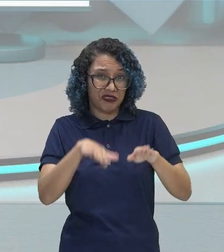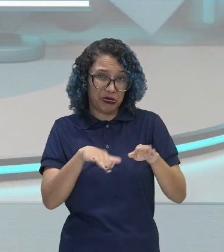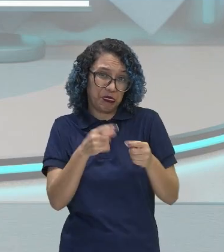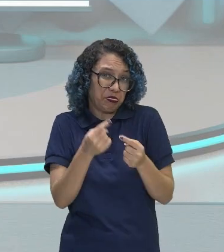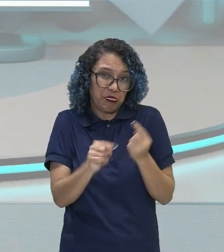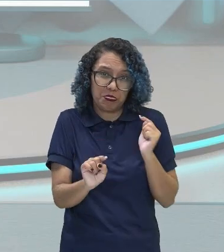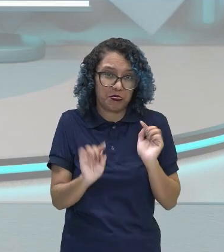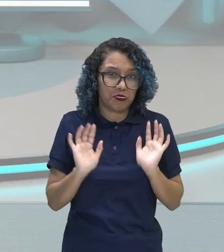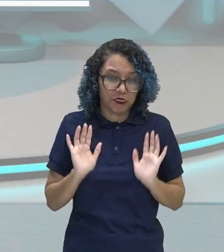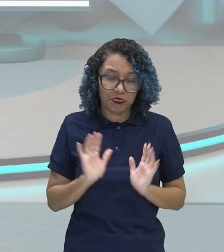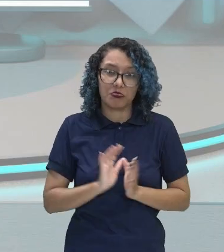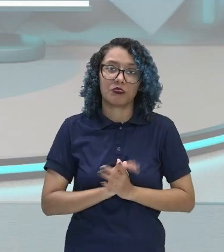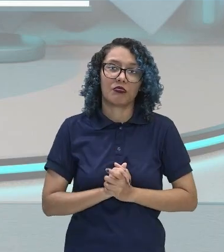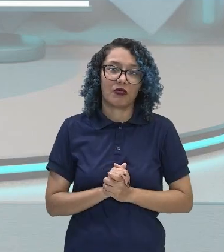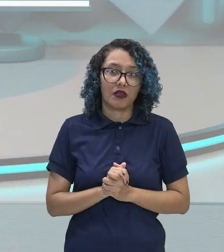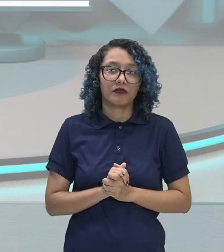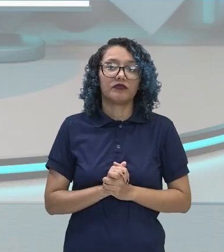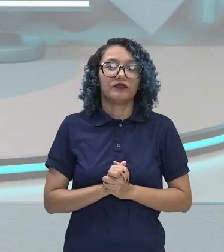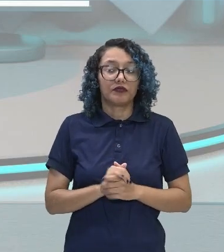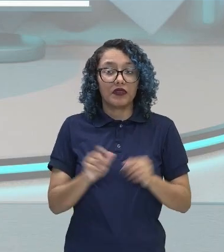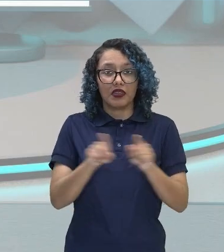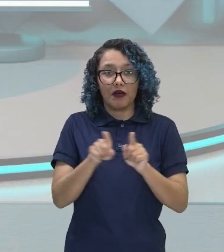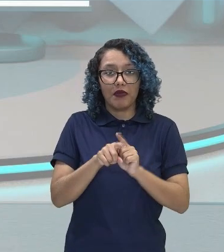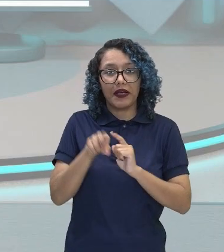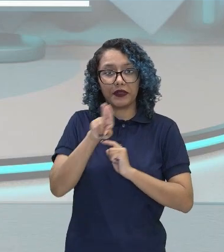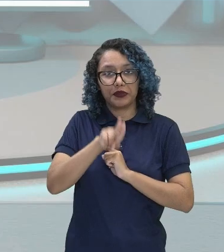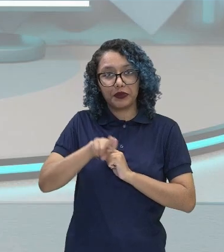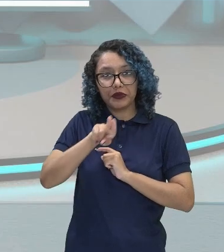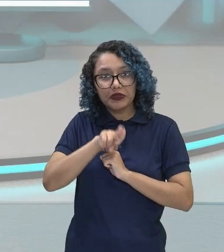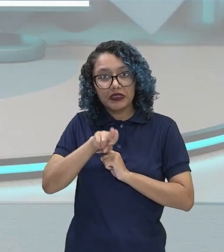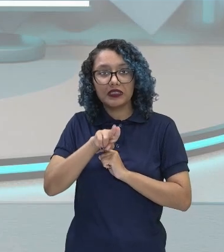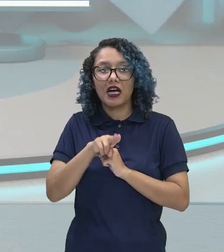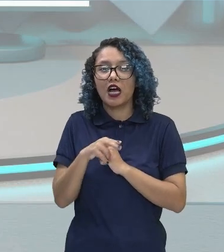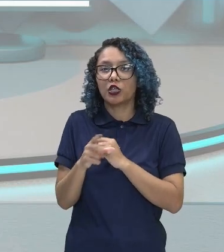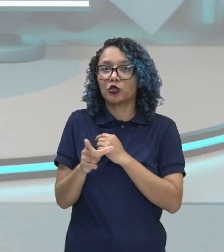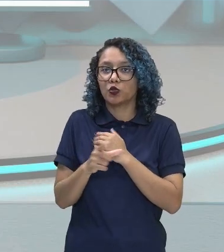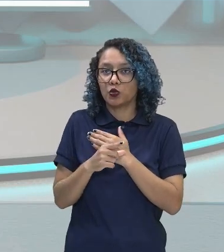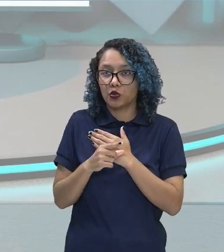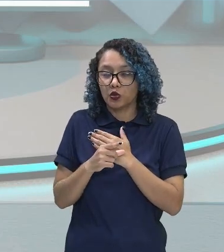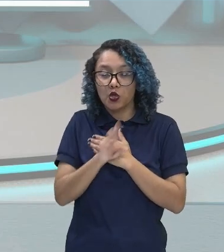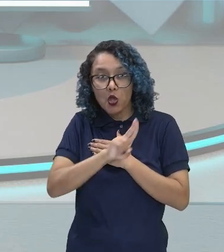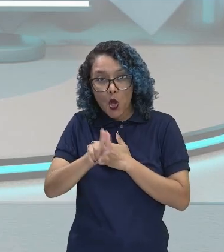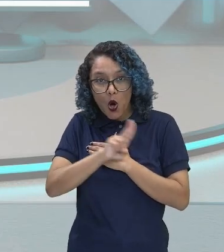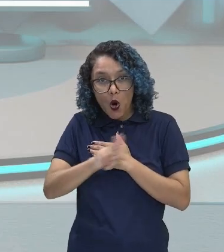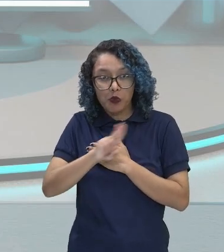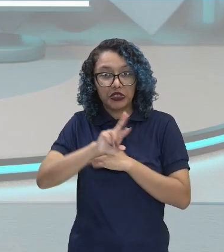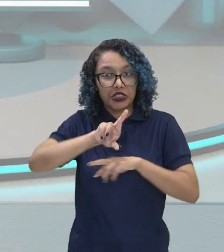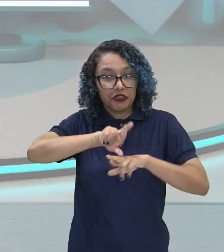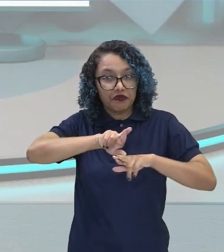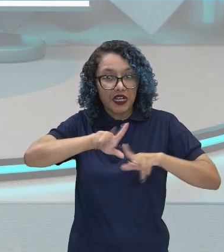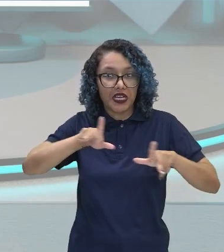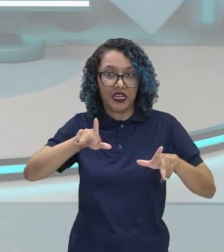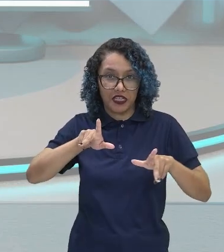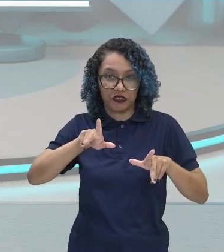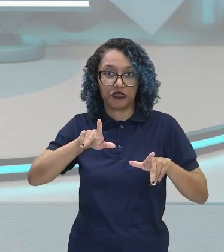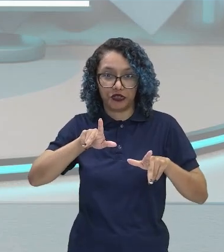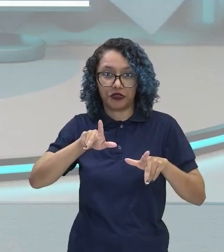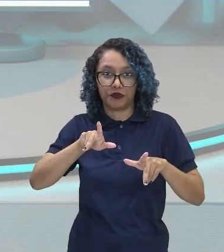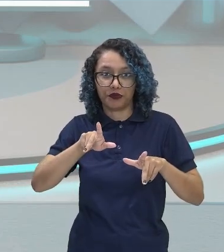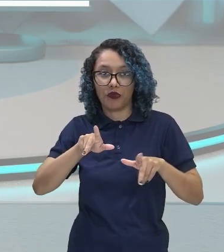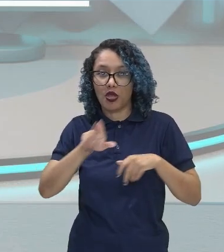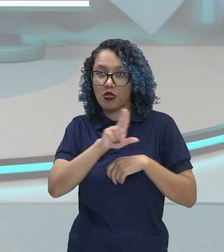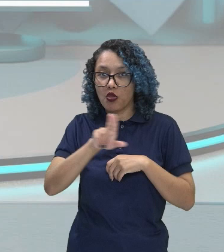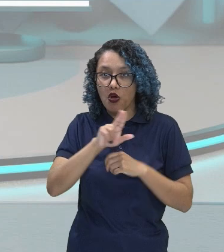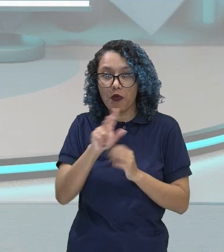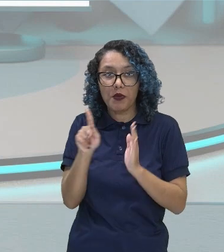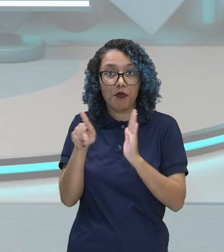tá bom? Usos de pseudônimos pastoris. Esses usos de pseudônimos pastoris